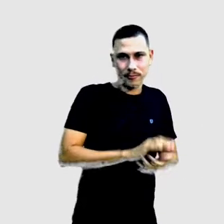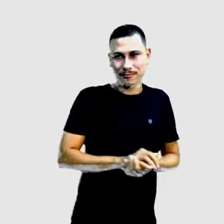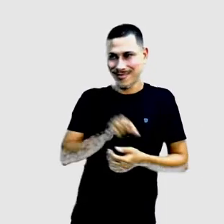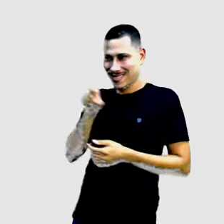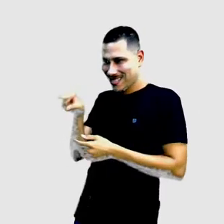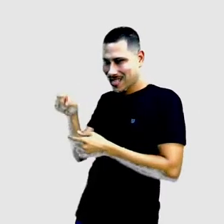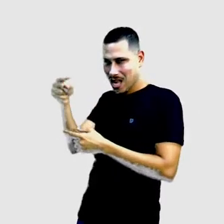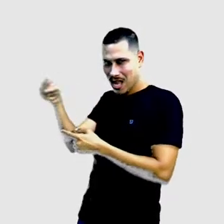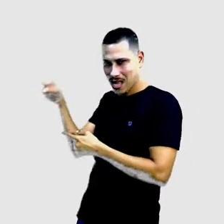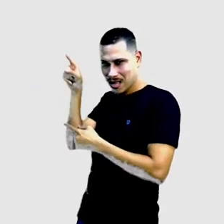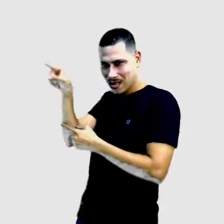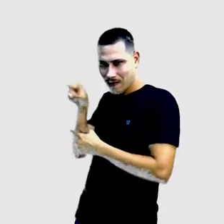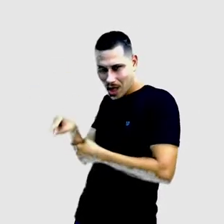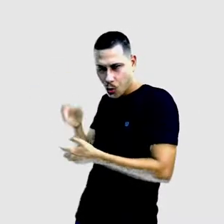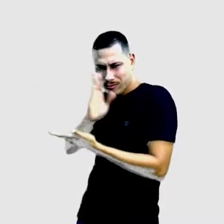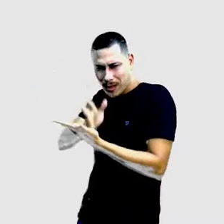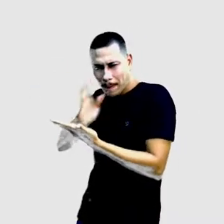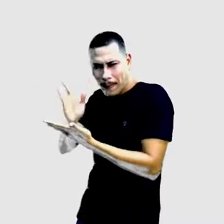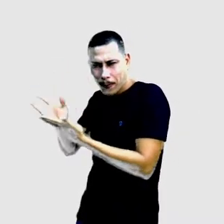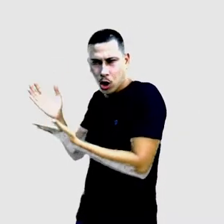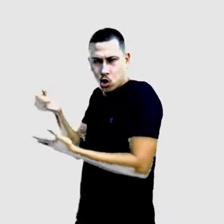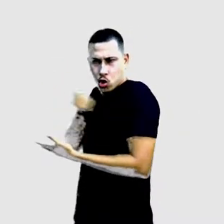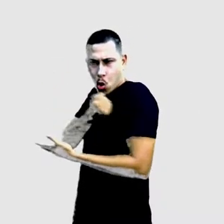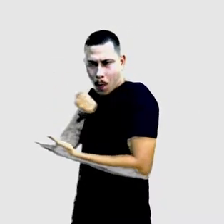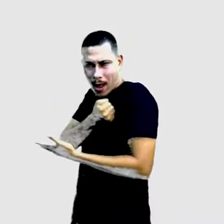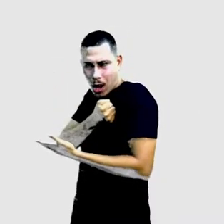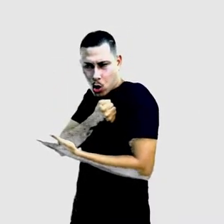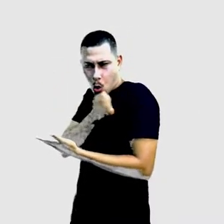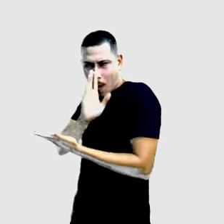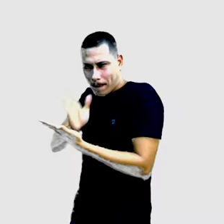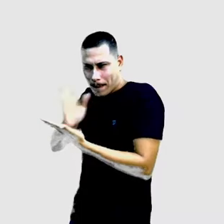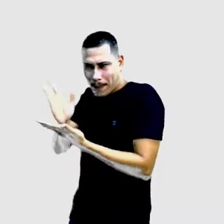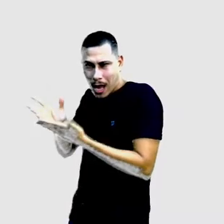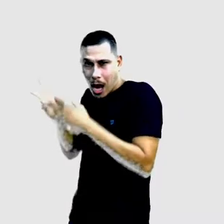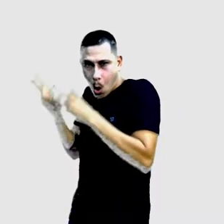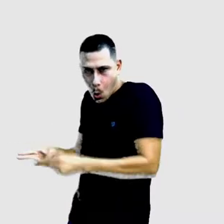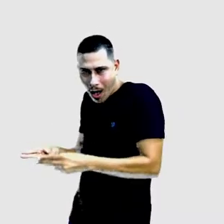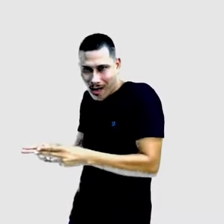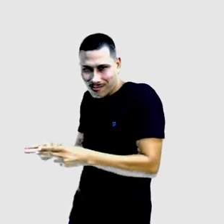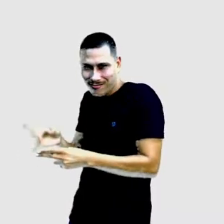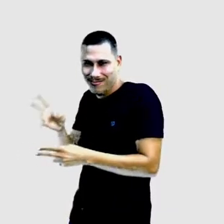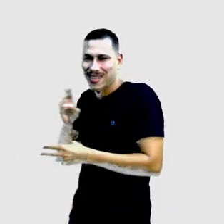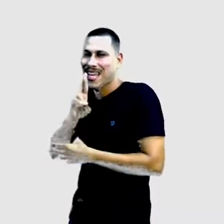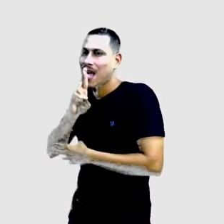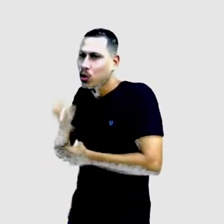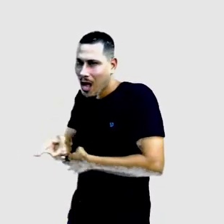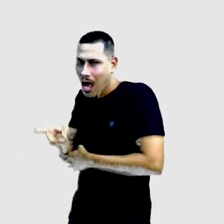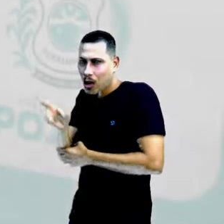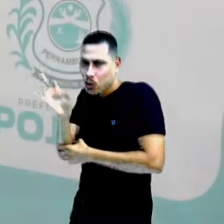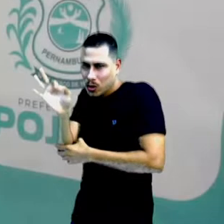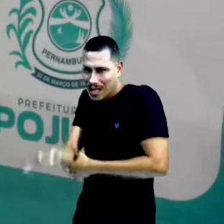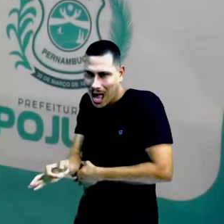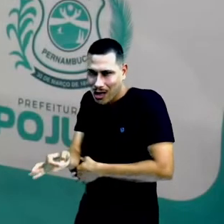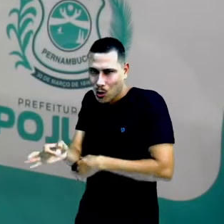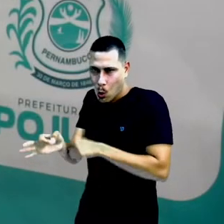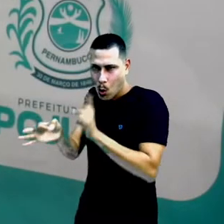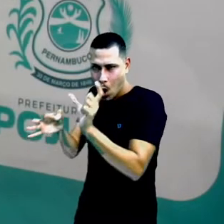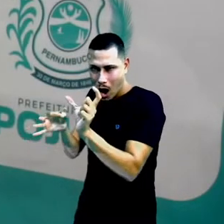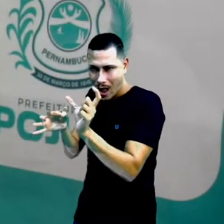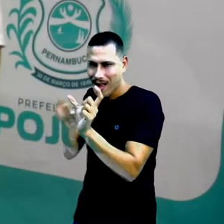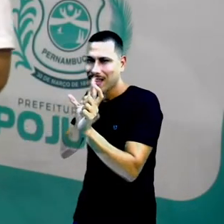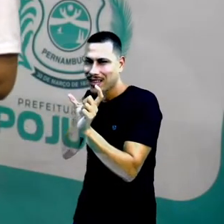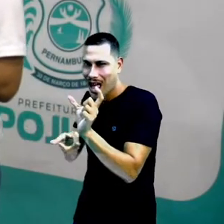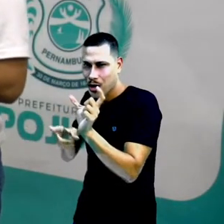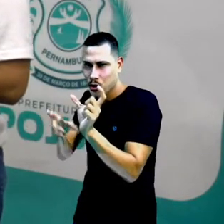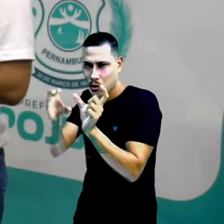esse número em partes iguais, resultando em um quociente. O que é o quociente? Vamos